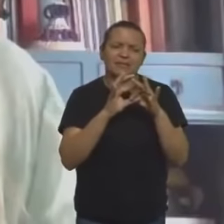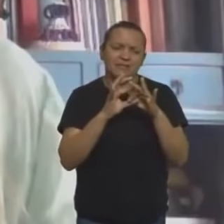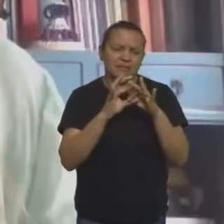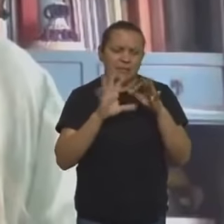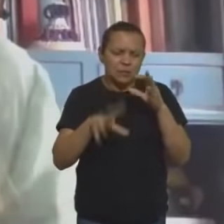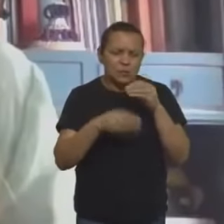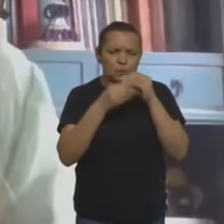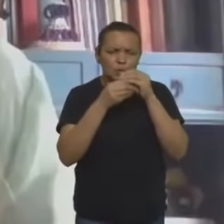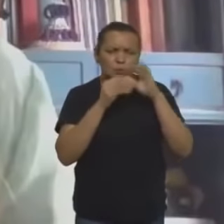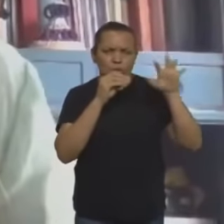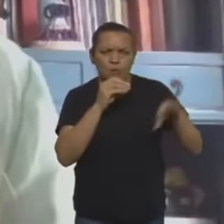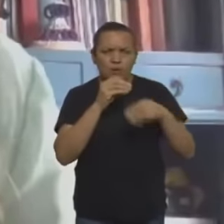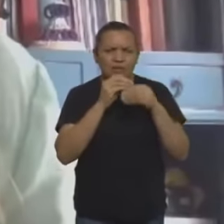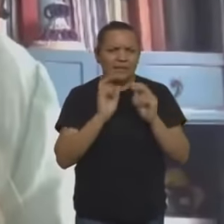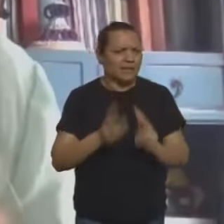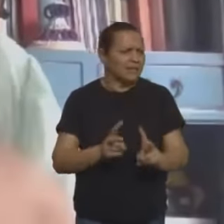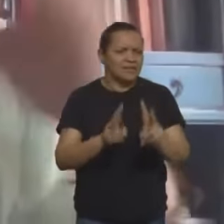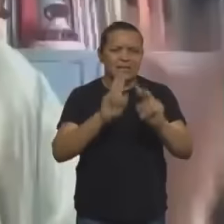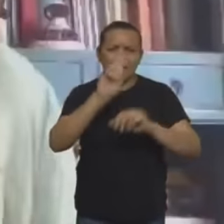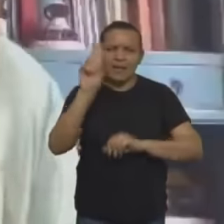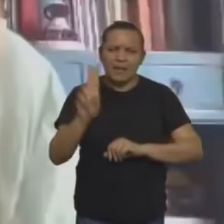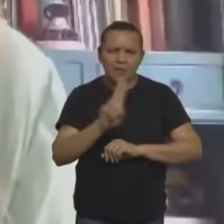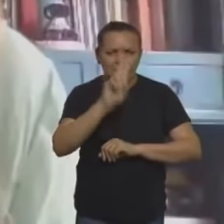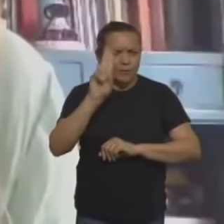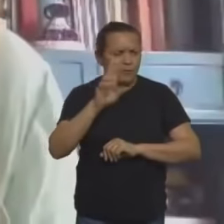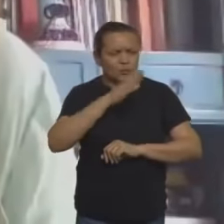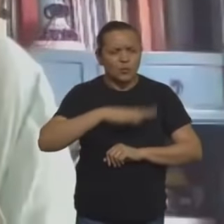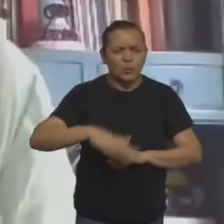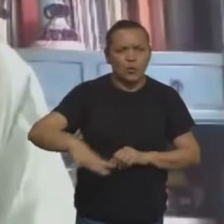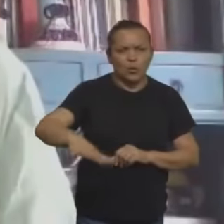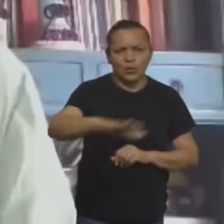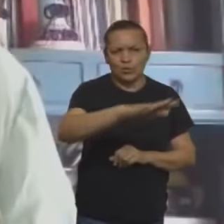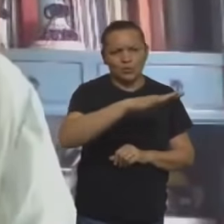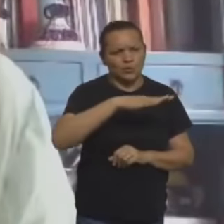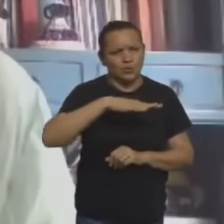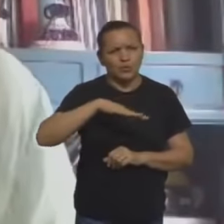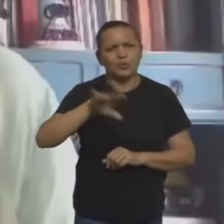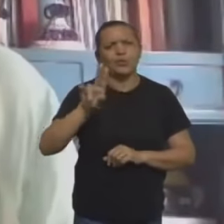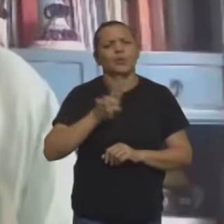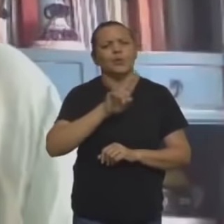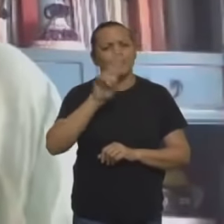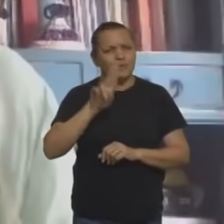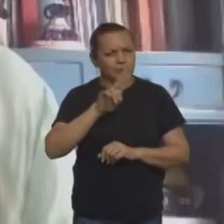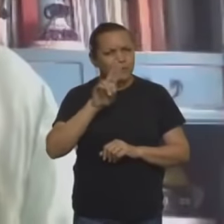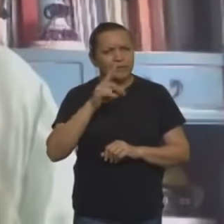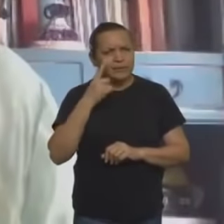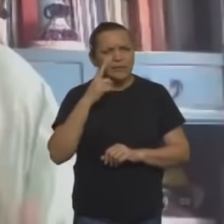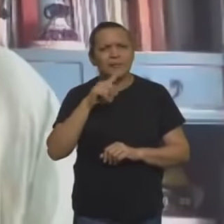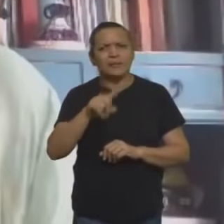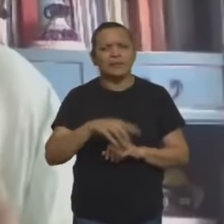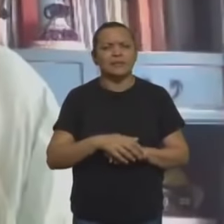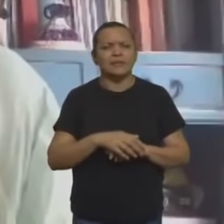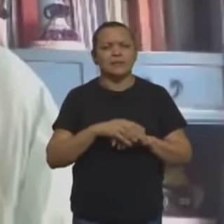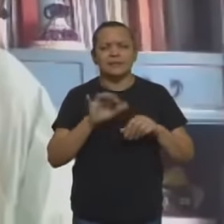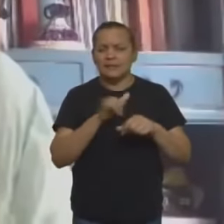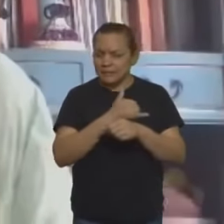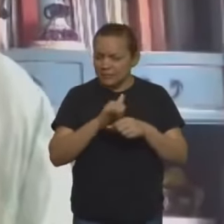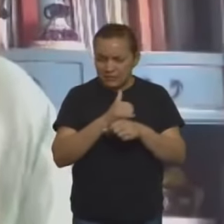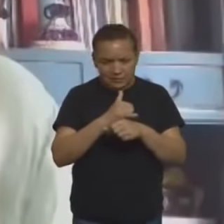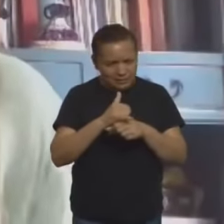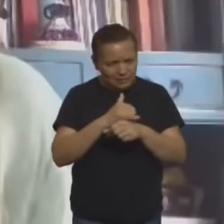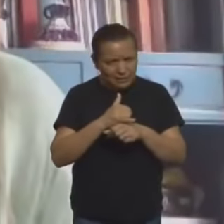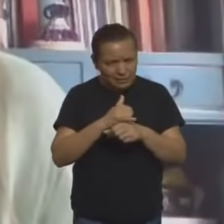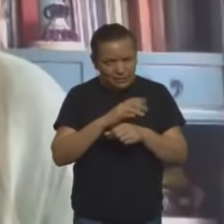A gente está sempre utilizando todo o nosso rol né, de ferramentas para lidar com as